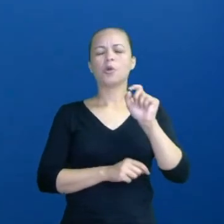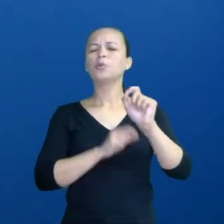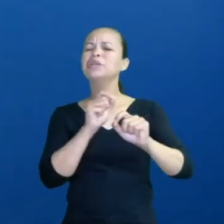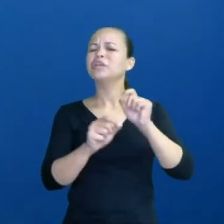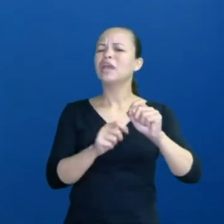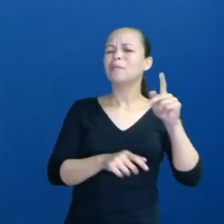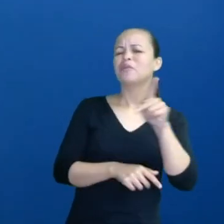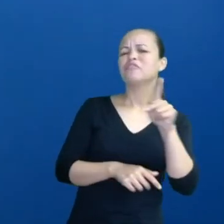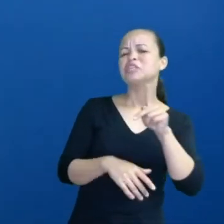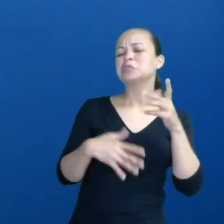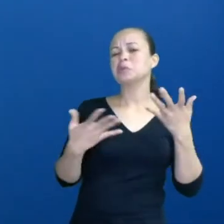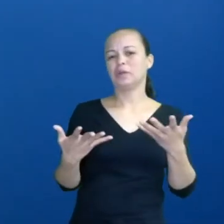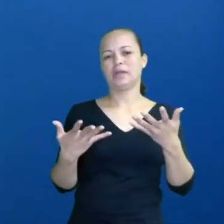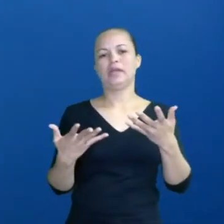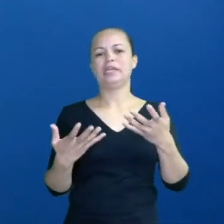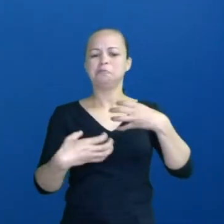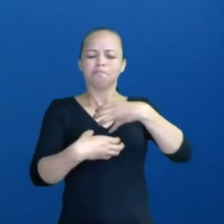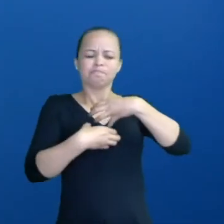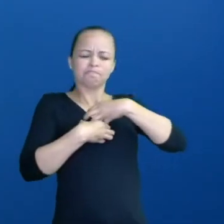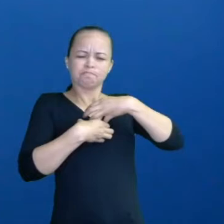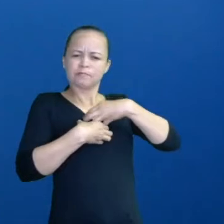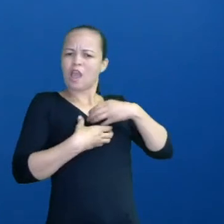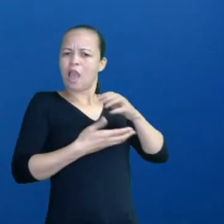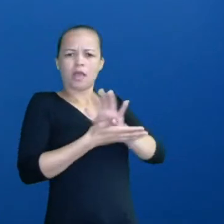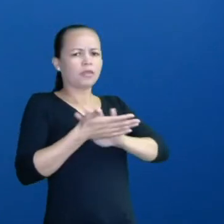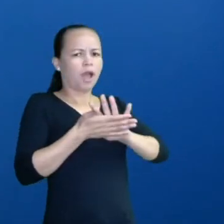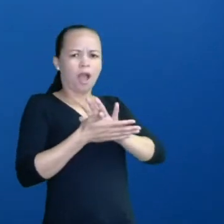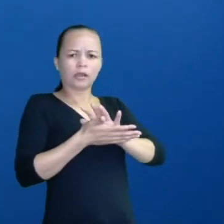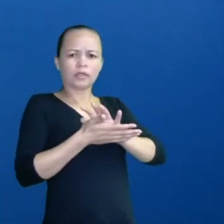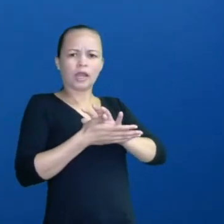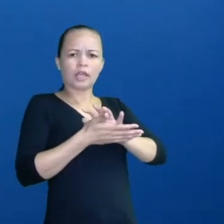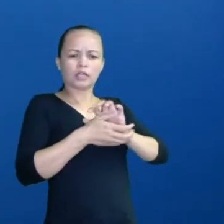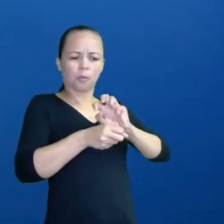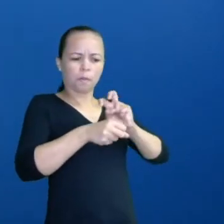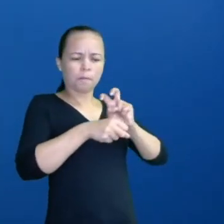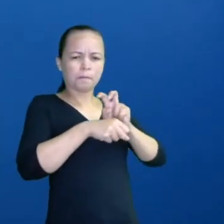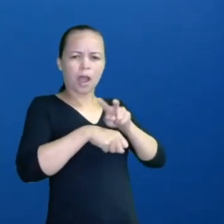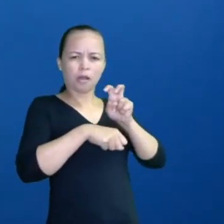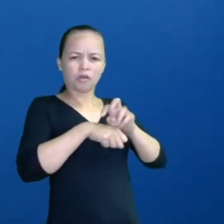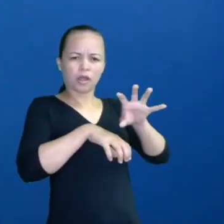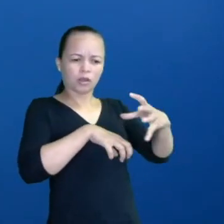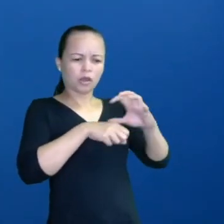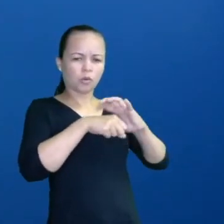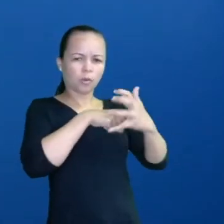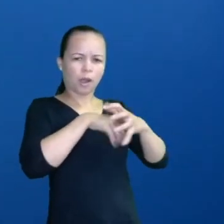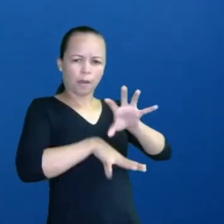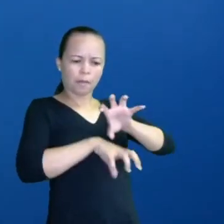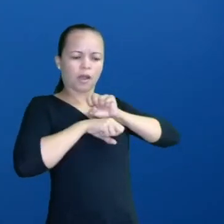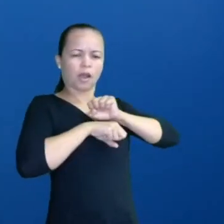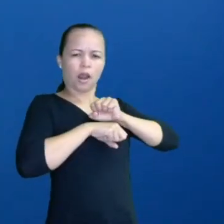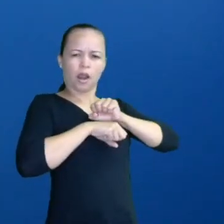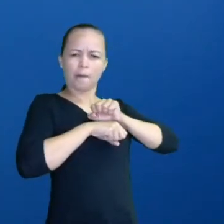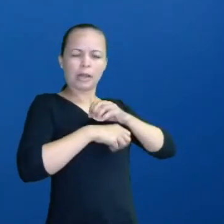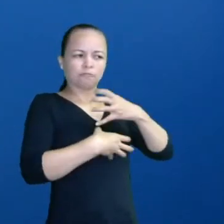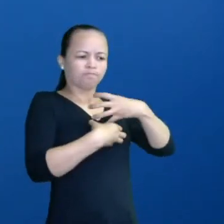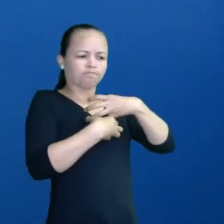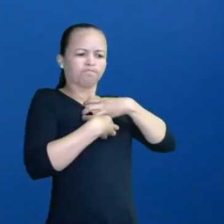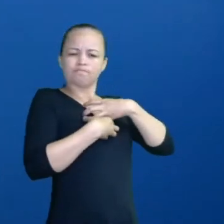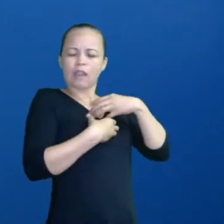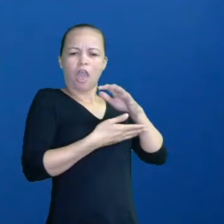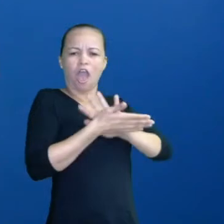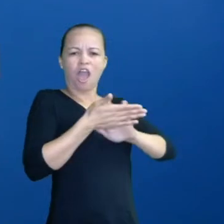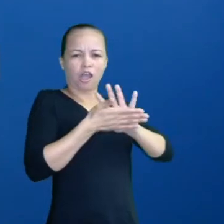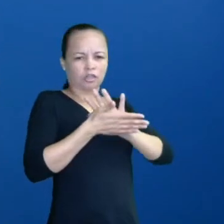as coisas e não sente nada, mas o vírus está lá. Aí o vírus, ele não atinge a pessoa está bem, não ficou doente, mas ela